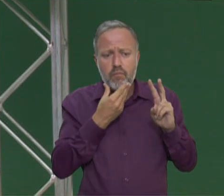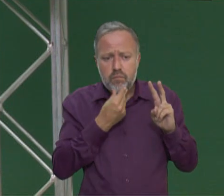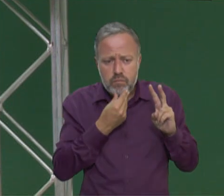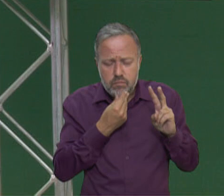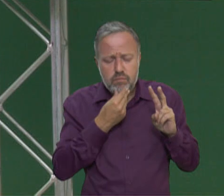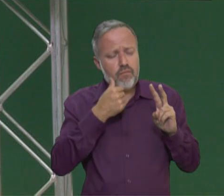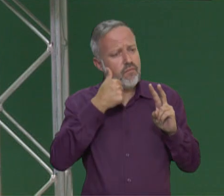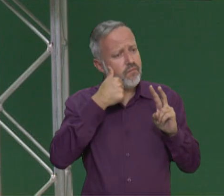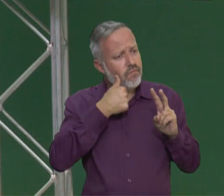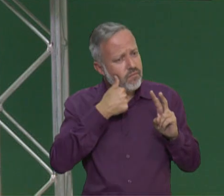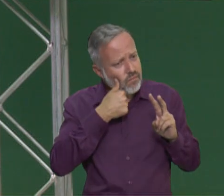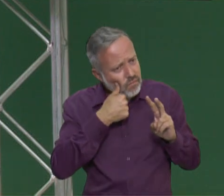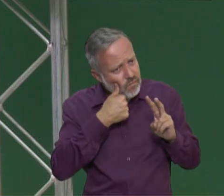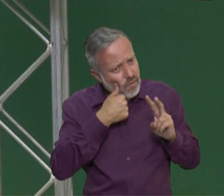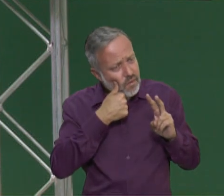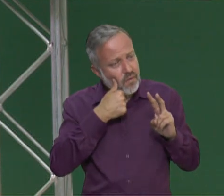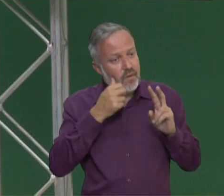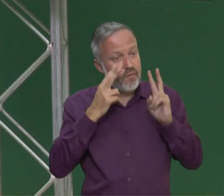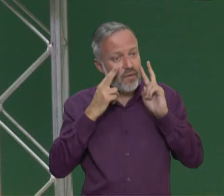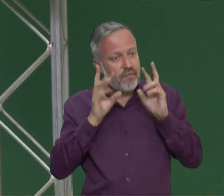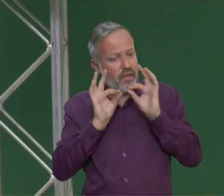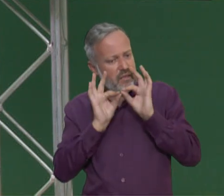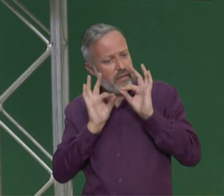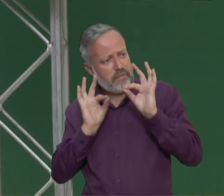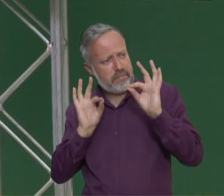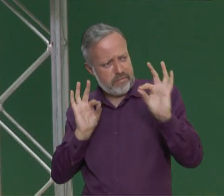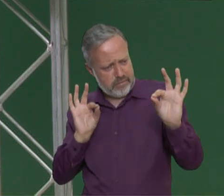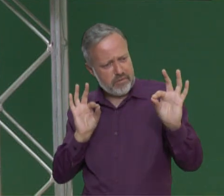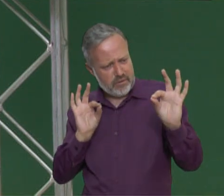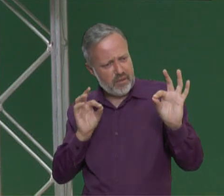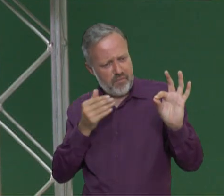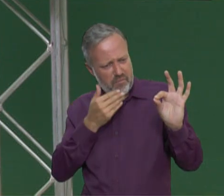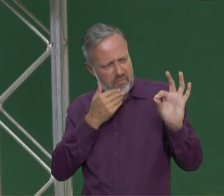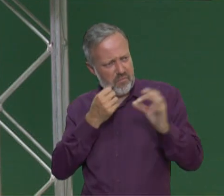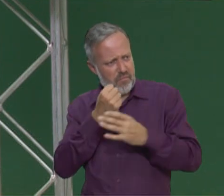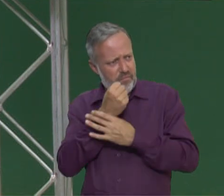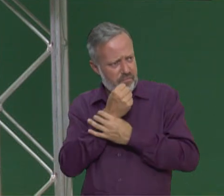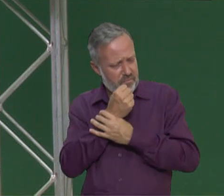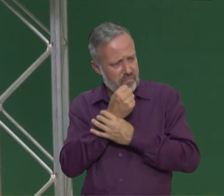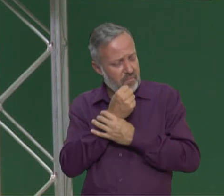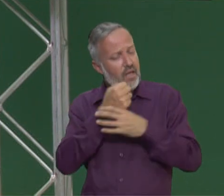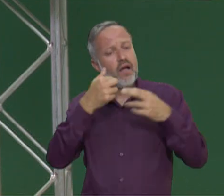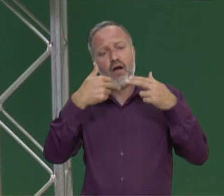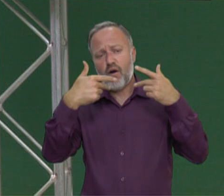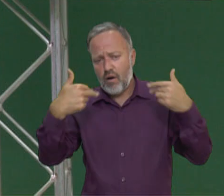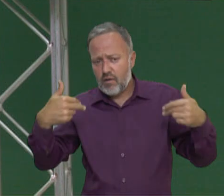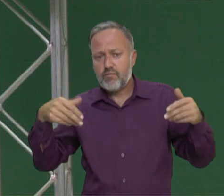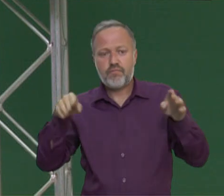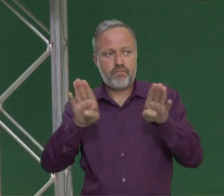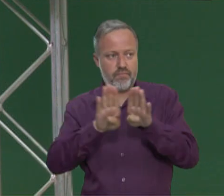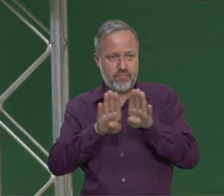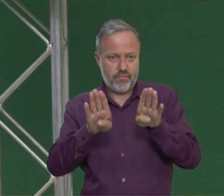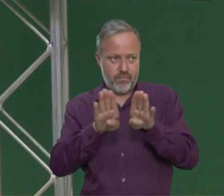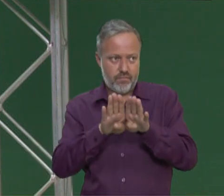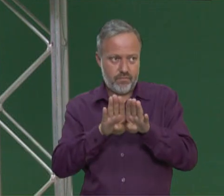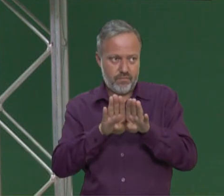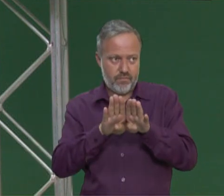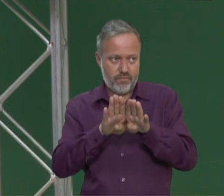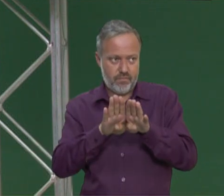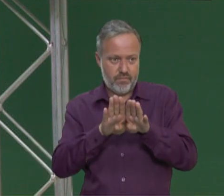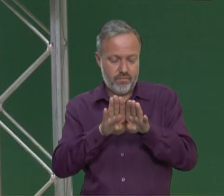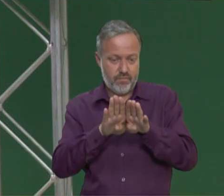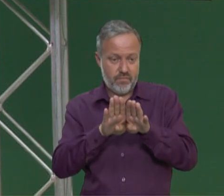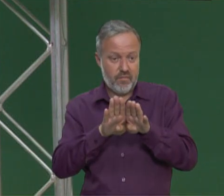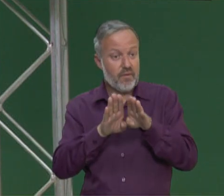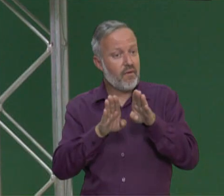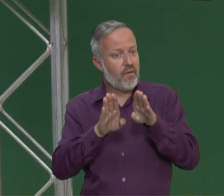de longe, ok? Melhor para sua segurança. E para coisas. Coisas vai ser